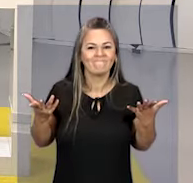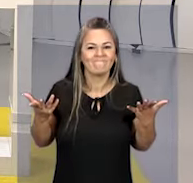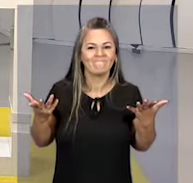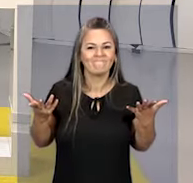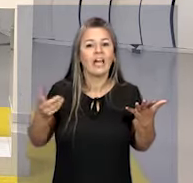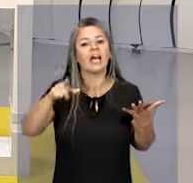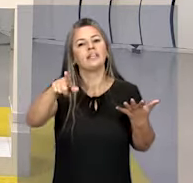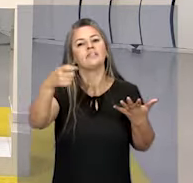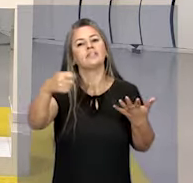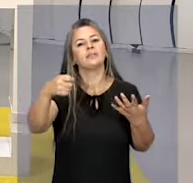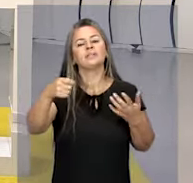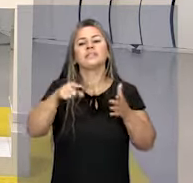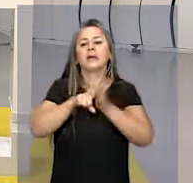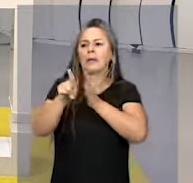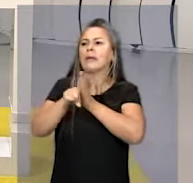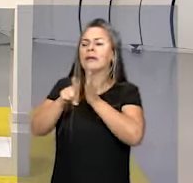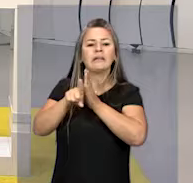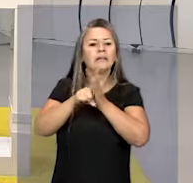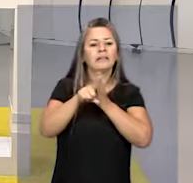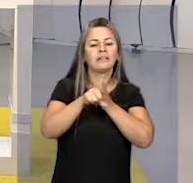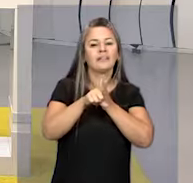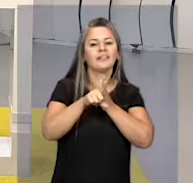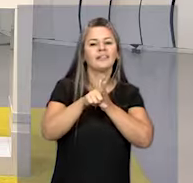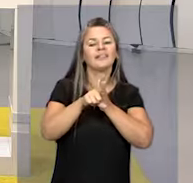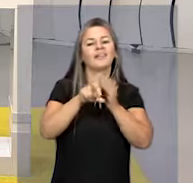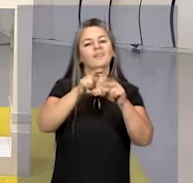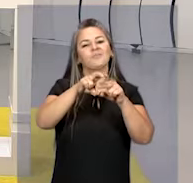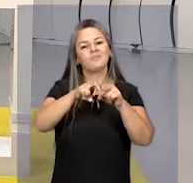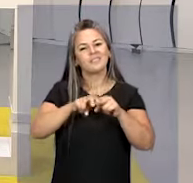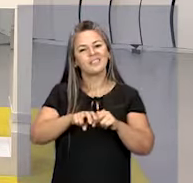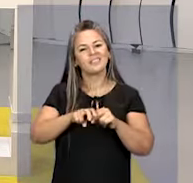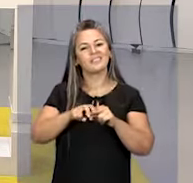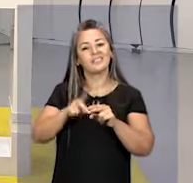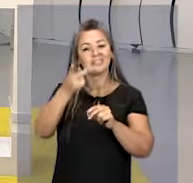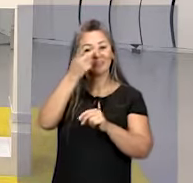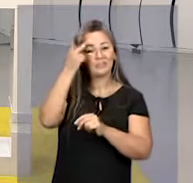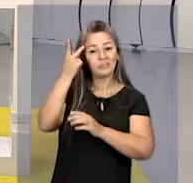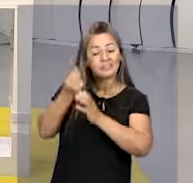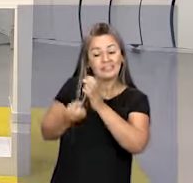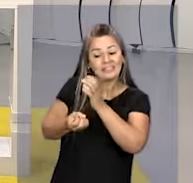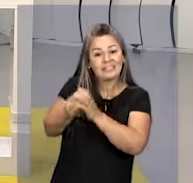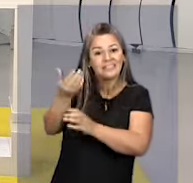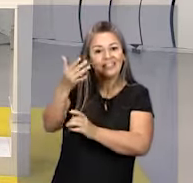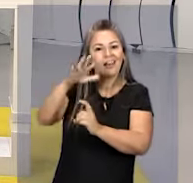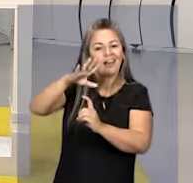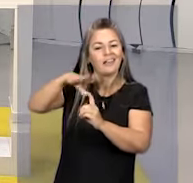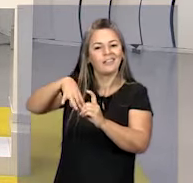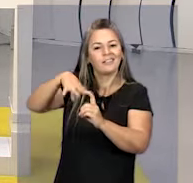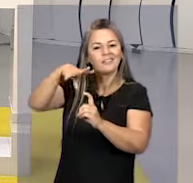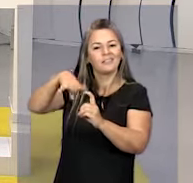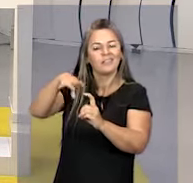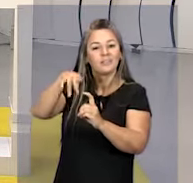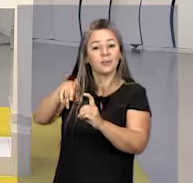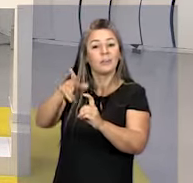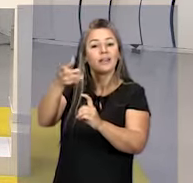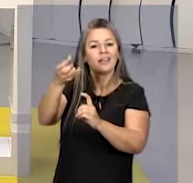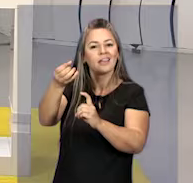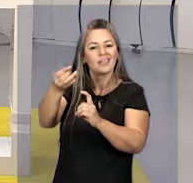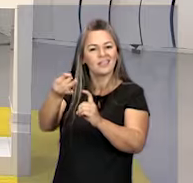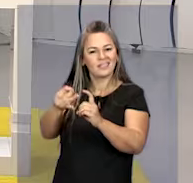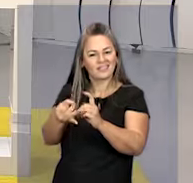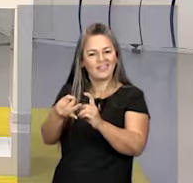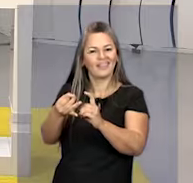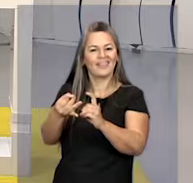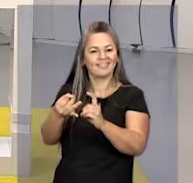vai precisar de explicar isso. E os mitos são histórias que ajudam a entender e a explicar como